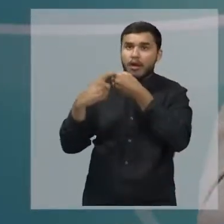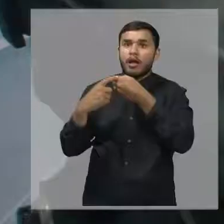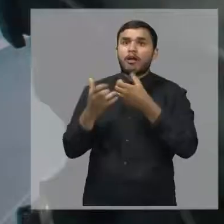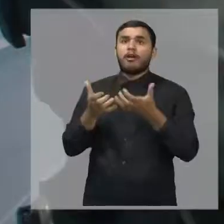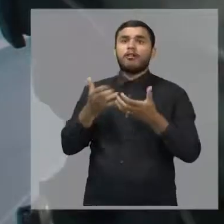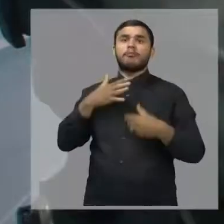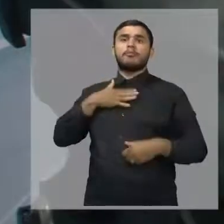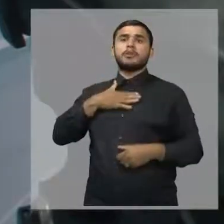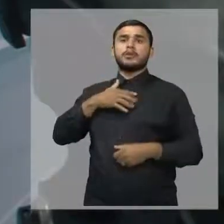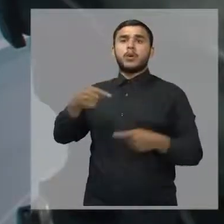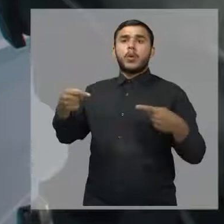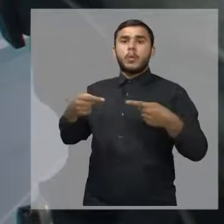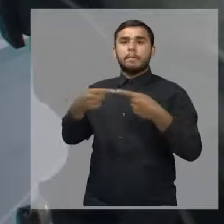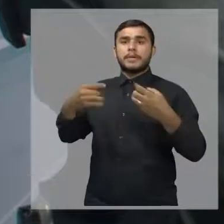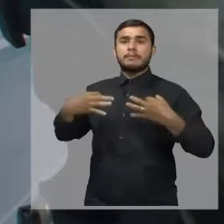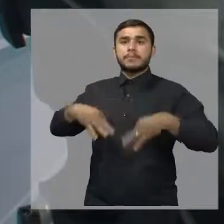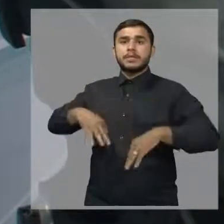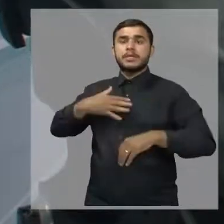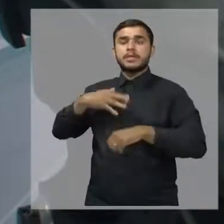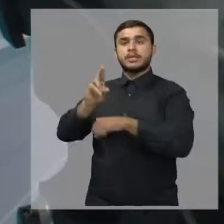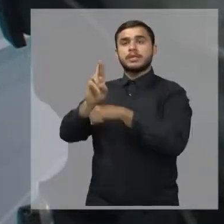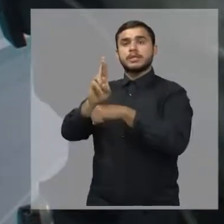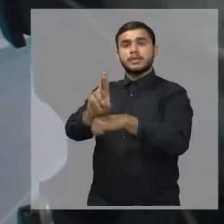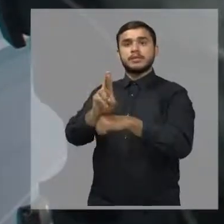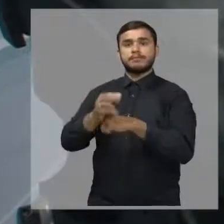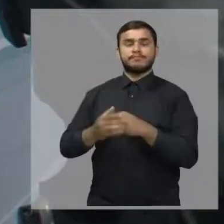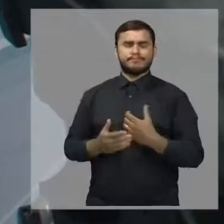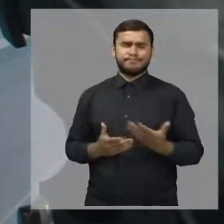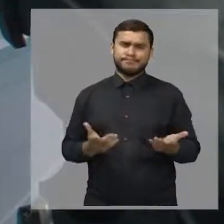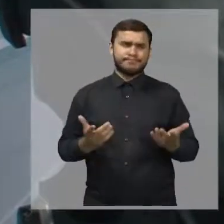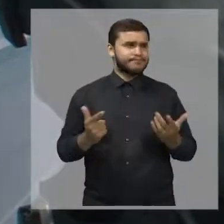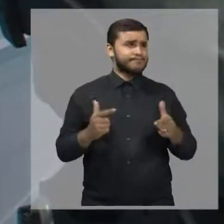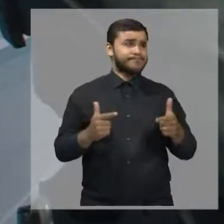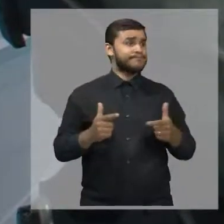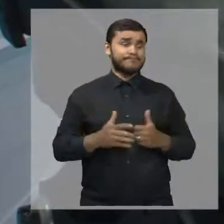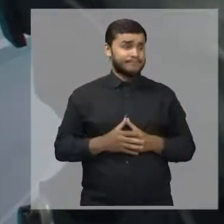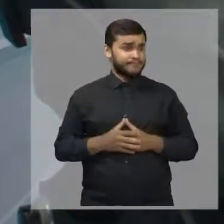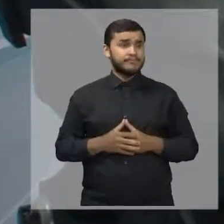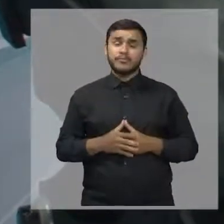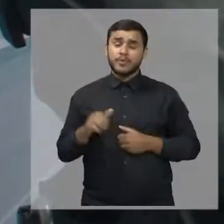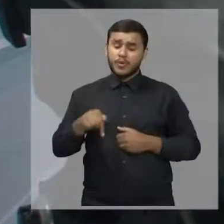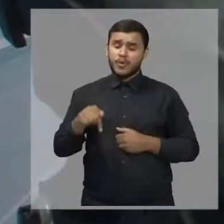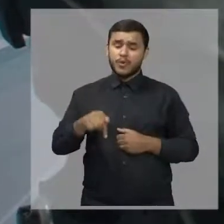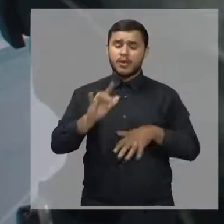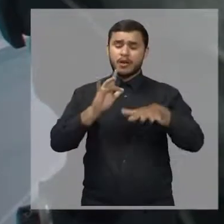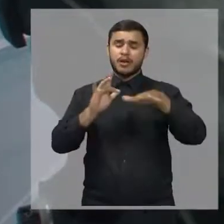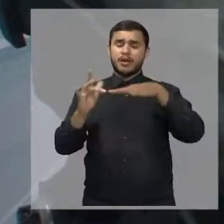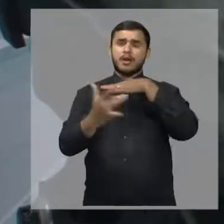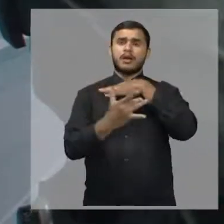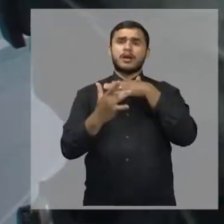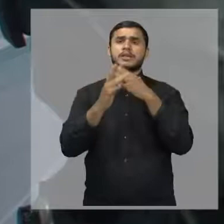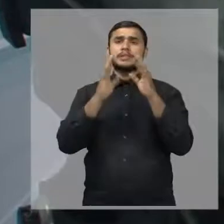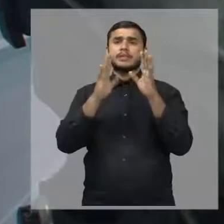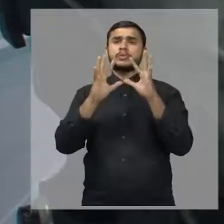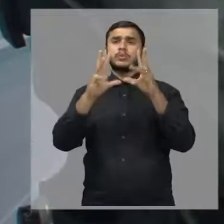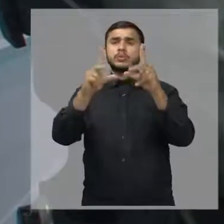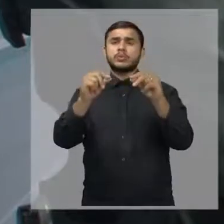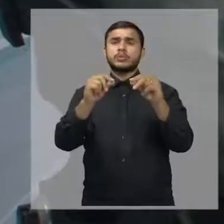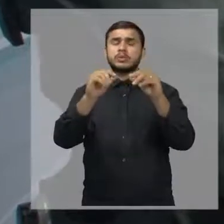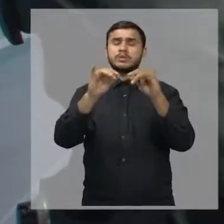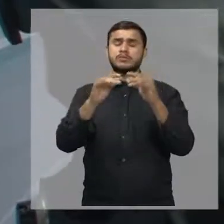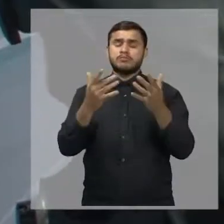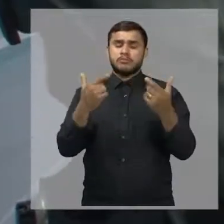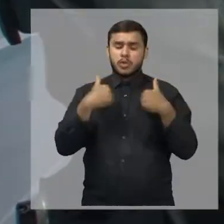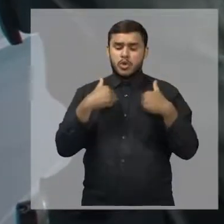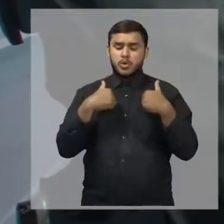esse movimento de rede social, de movimentos, outros movimentos, de associações, de sindicatos, você se representa por si só.